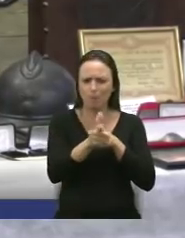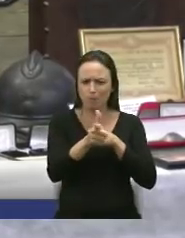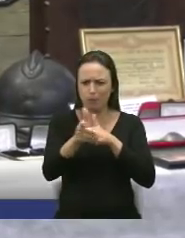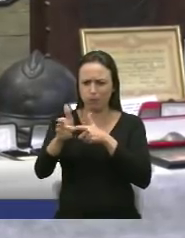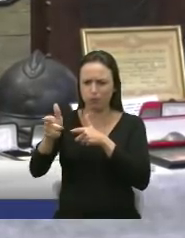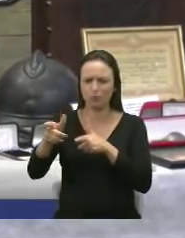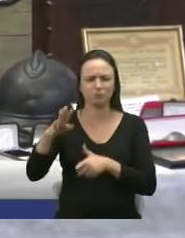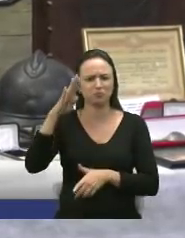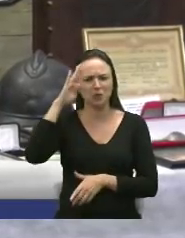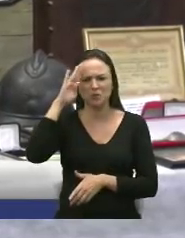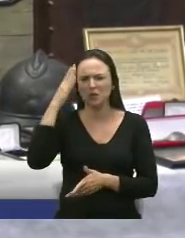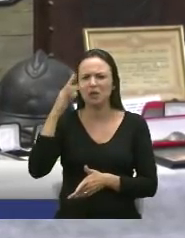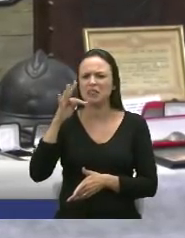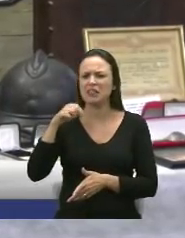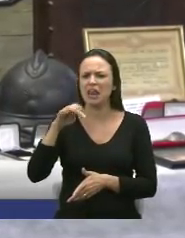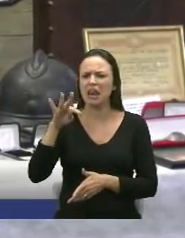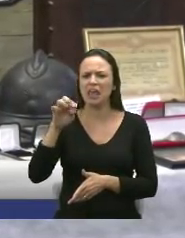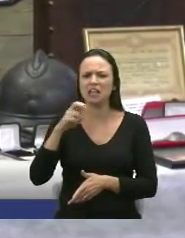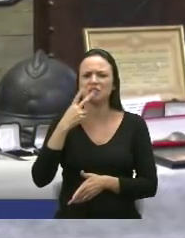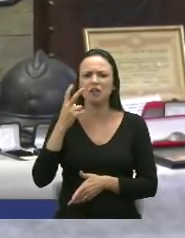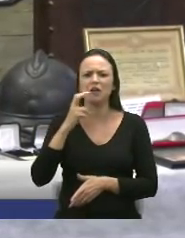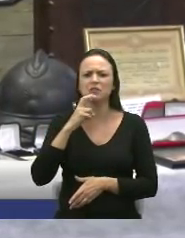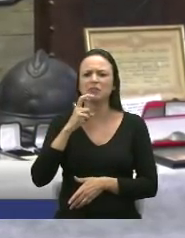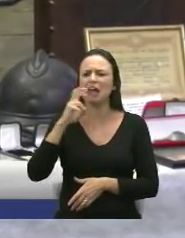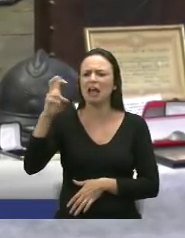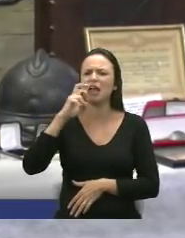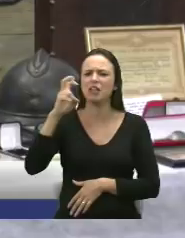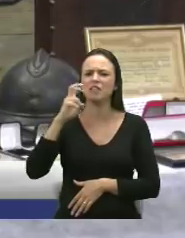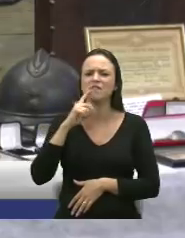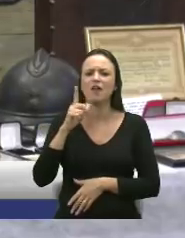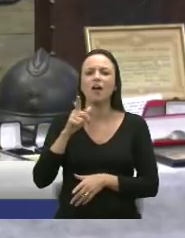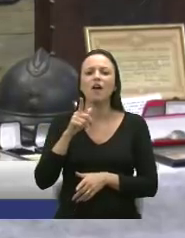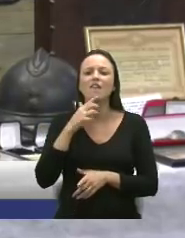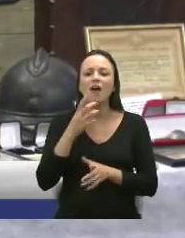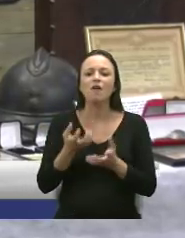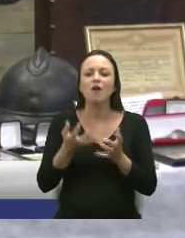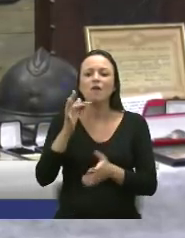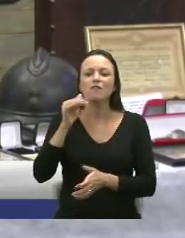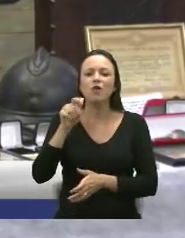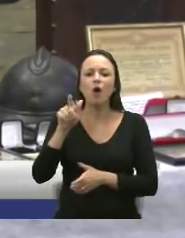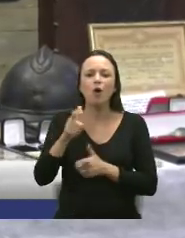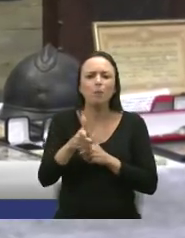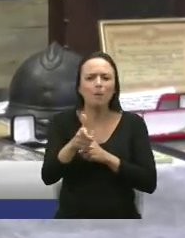sargento, um tenente, não sei, gritaria: soldado, fogo! E Davi.